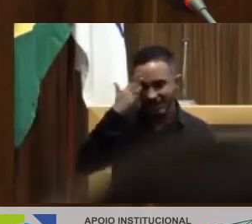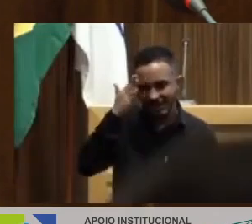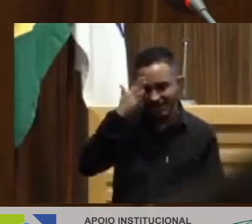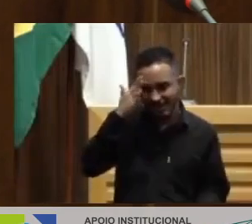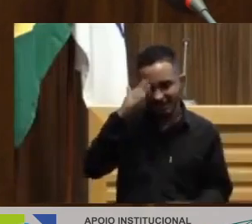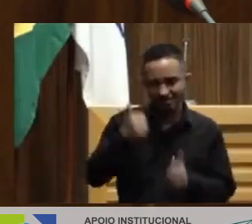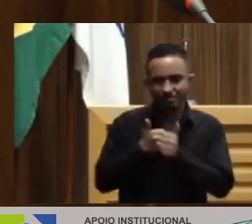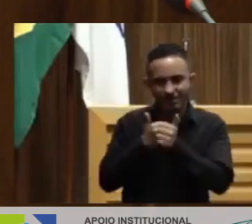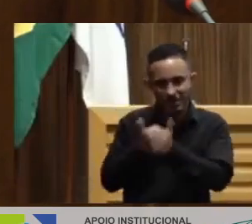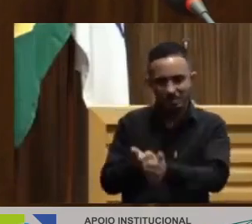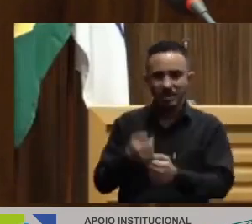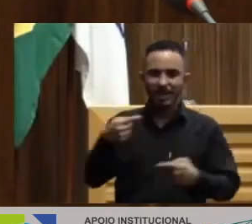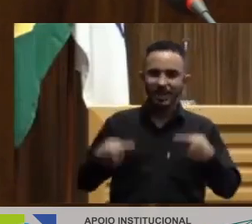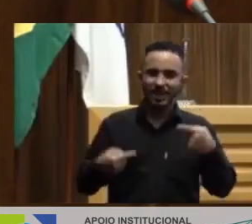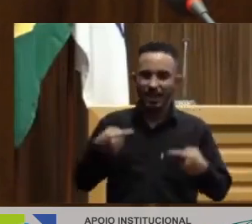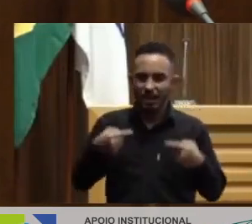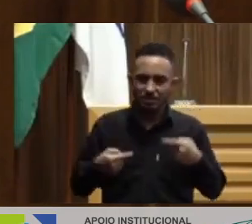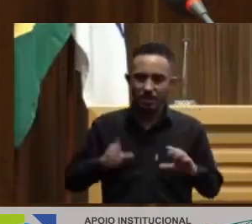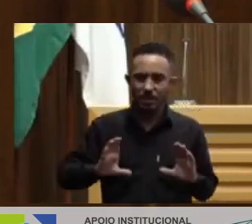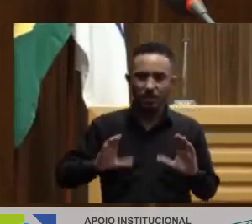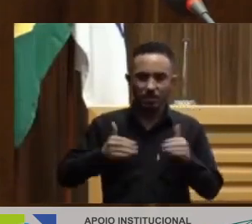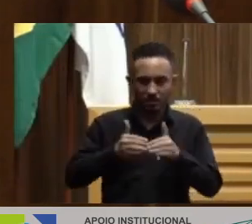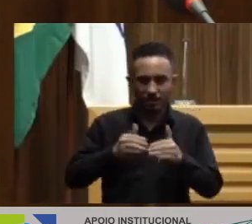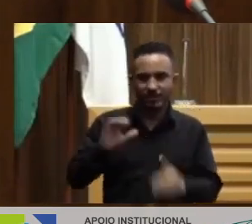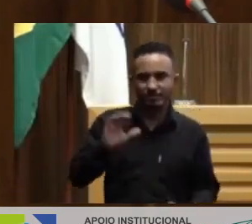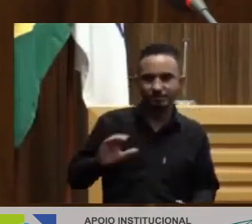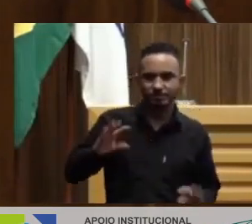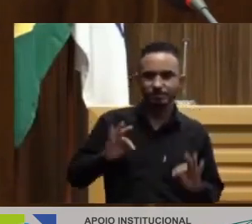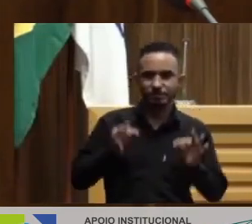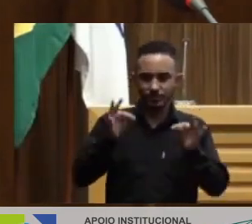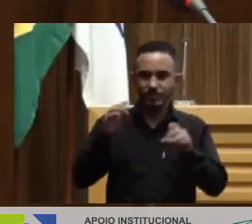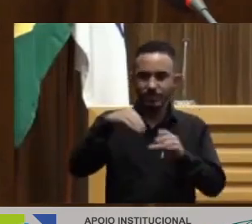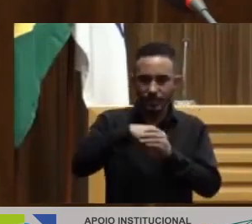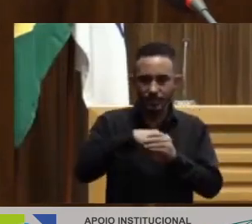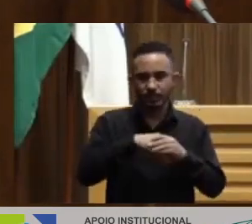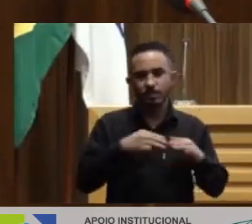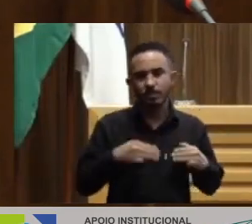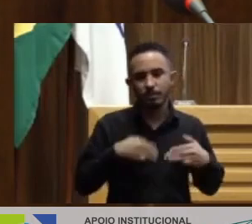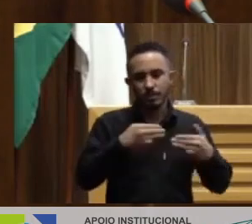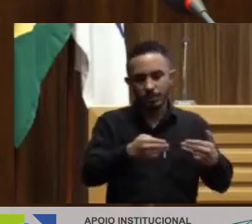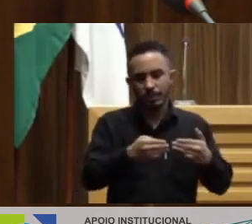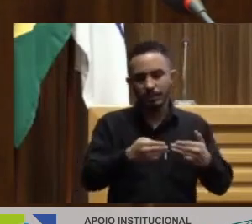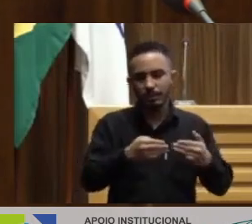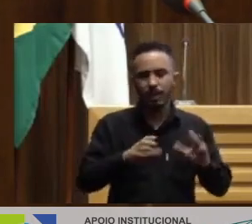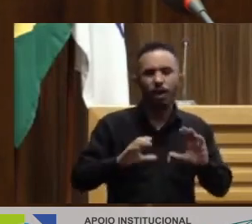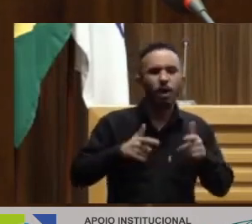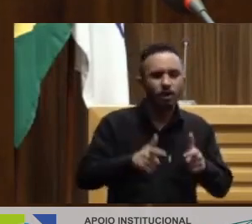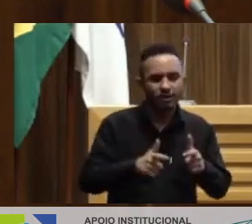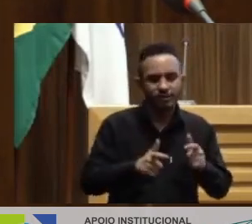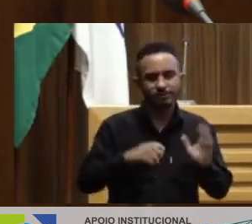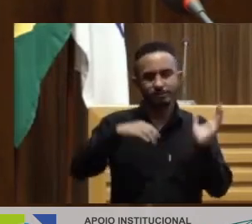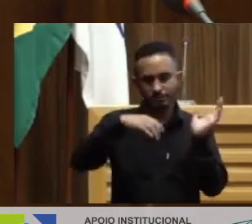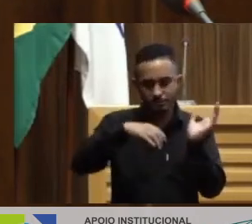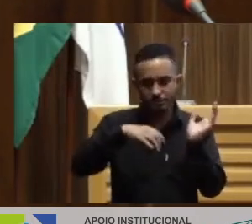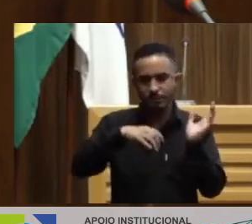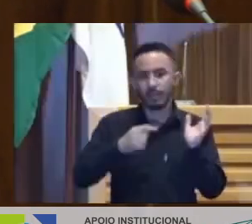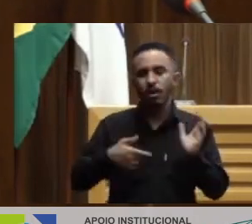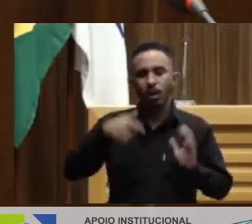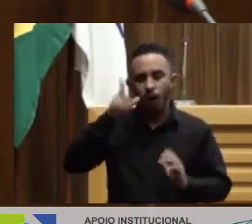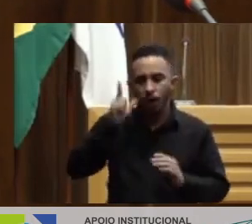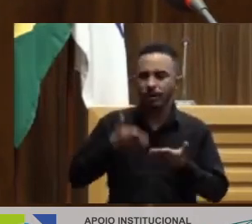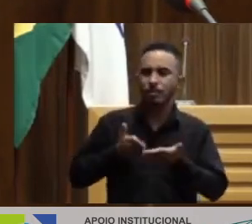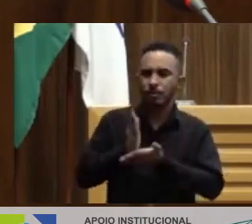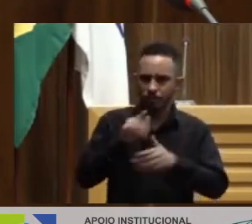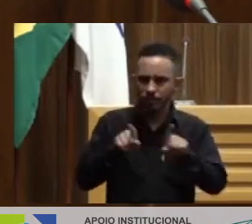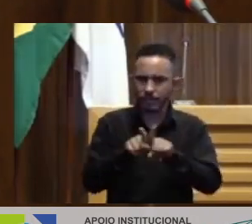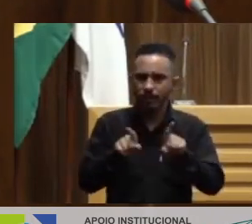faz muitos debates lá na Comissão de Ciência e Tecnologia da Ciência, da Câmara. Temos agora, a Câmara ontem aprovou,